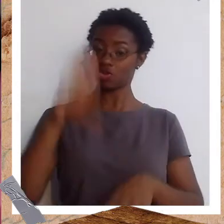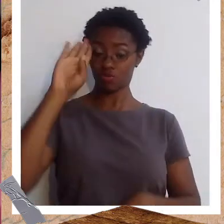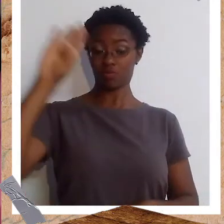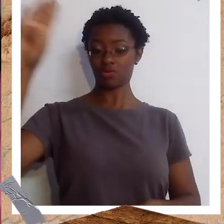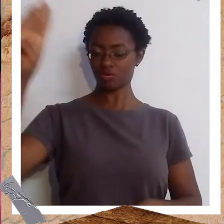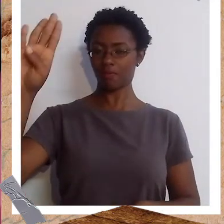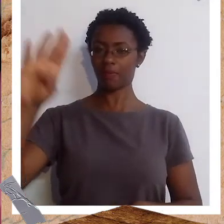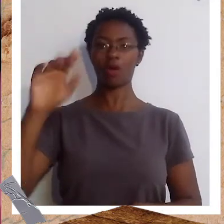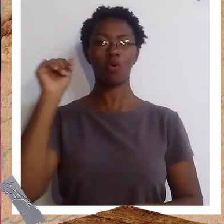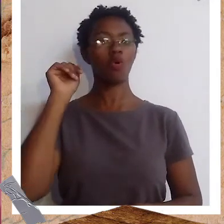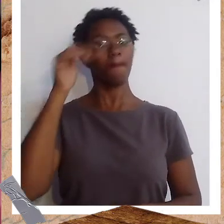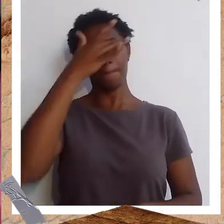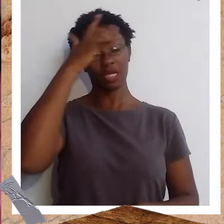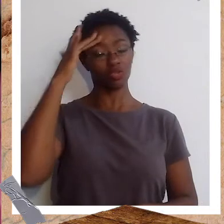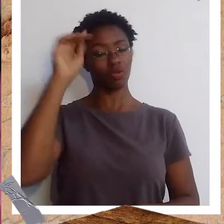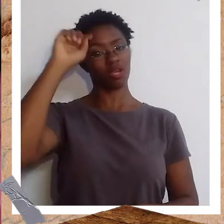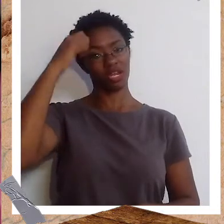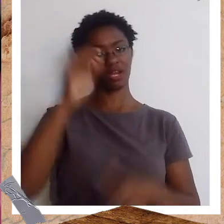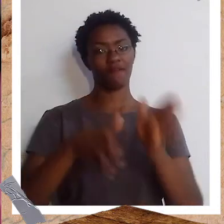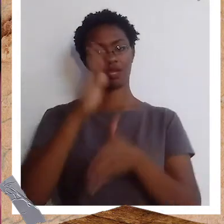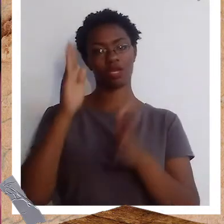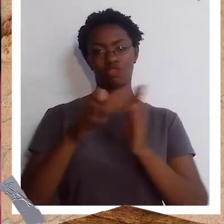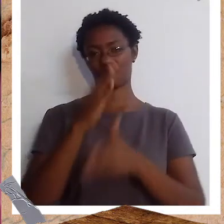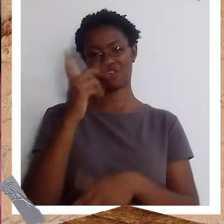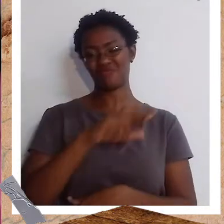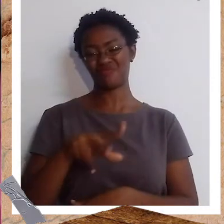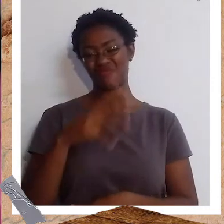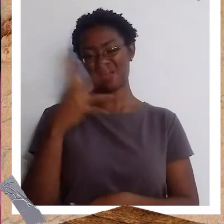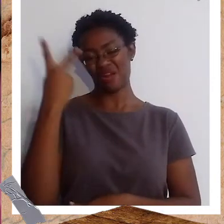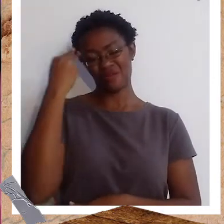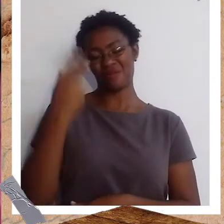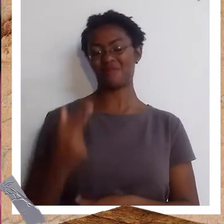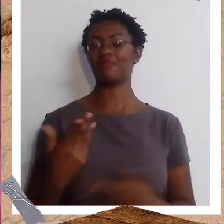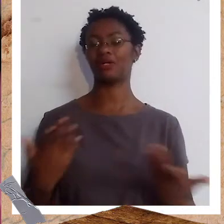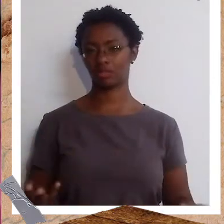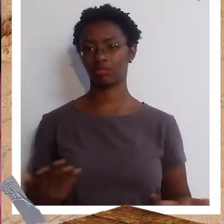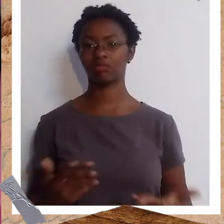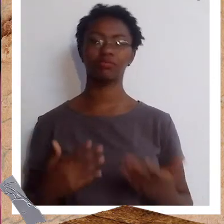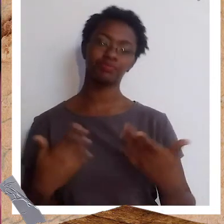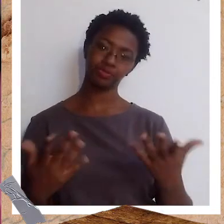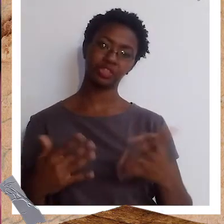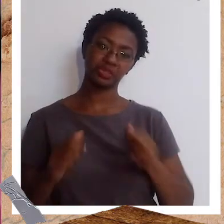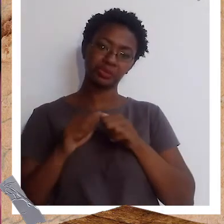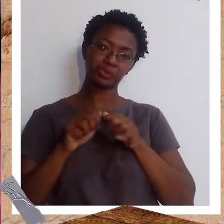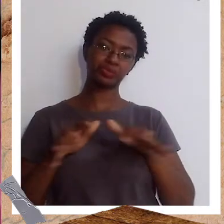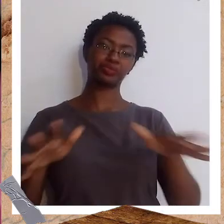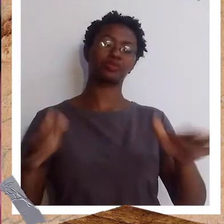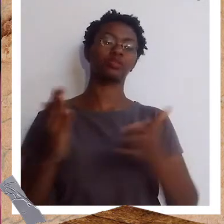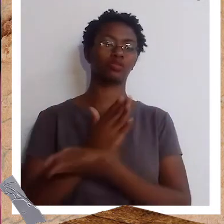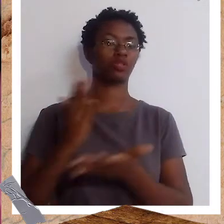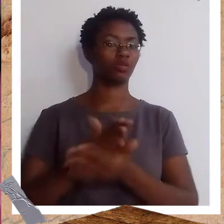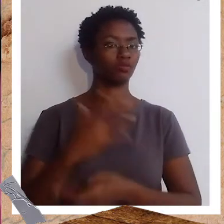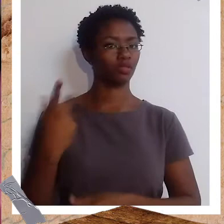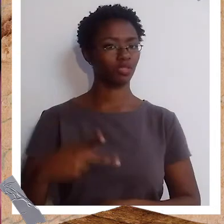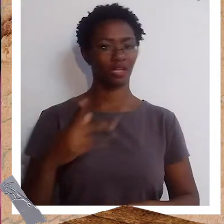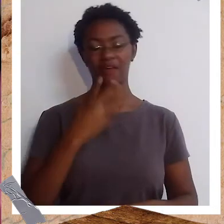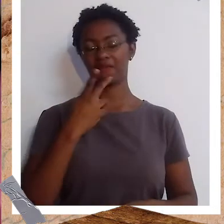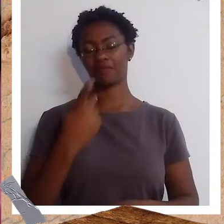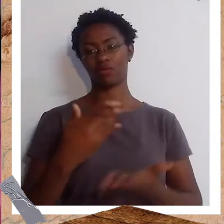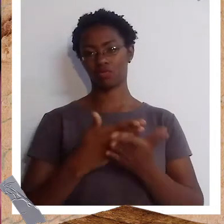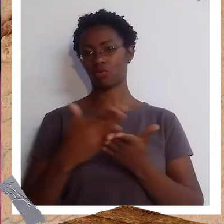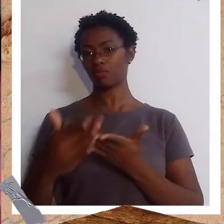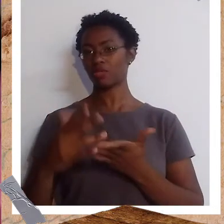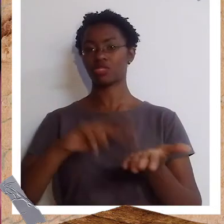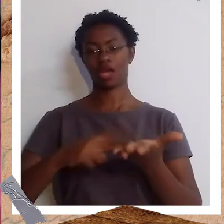muito interessante da trajetória dela, que reflete a repercussão do livro dela, do Quarto Despejo, que o Hélio mencionou no começo. Ele foi traduzido